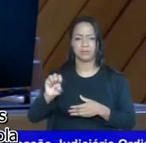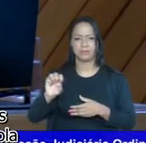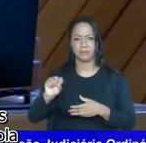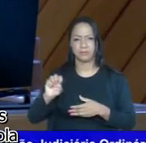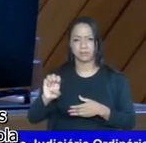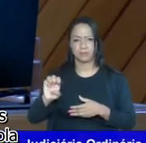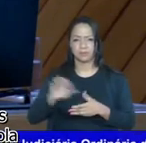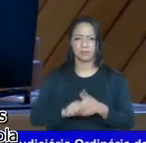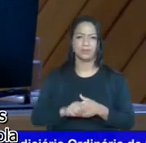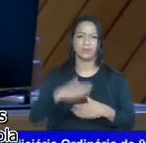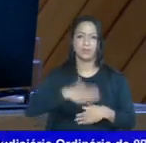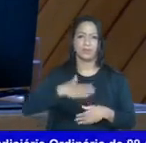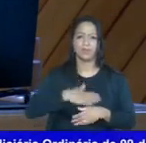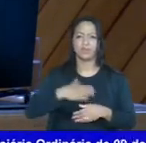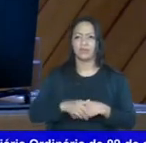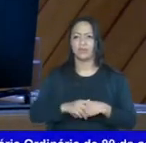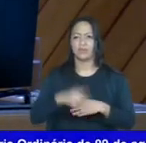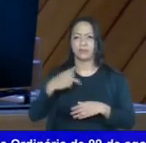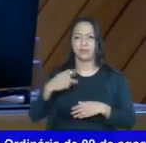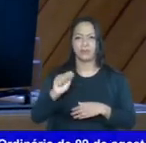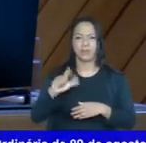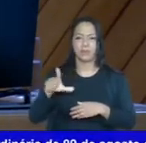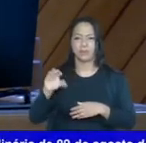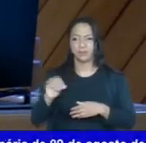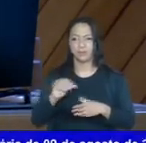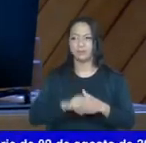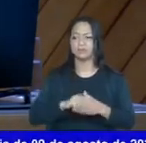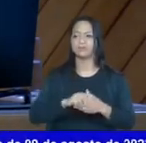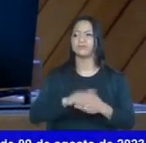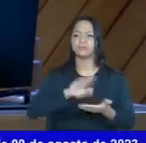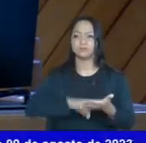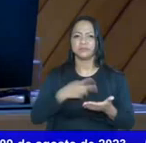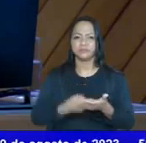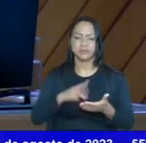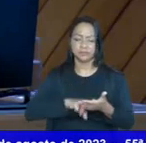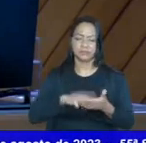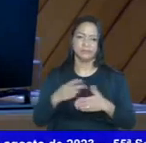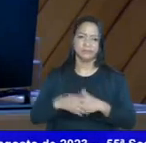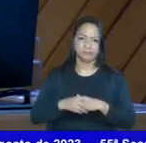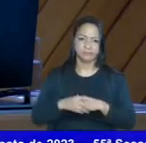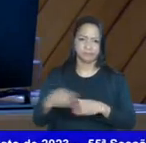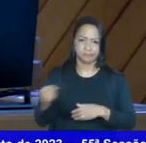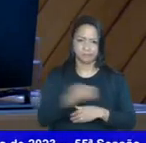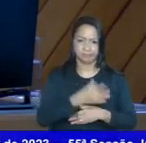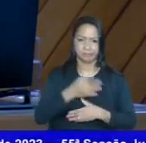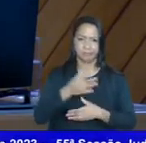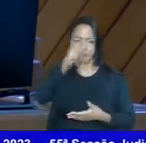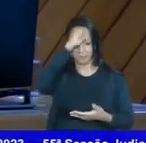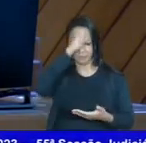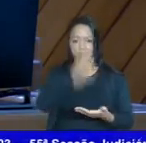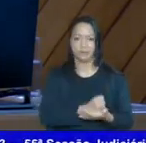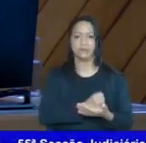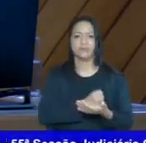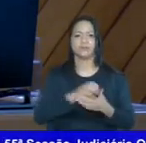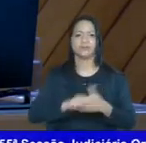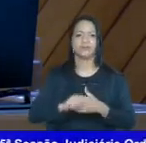gostava muito, doutora Paula, da interpretação, da exegese, tanto do Antigo como do Novo Testamento, isto ligado